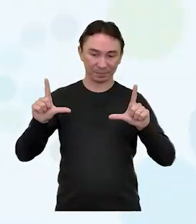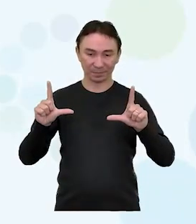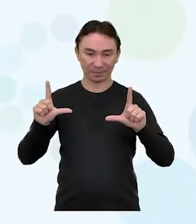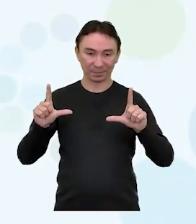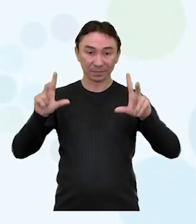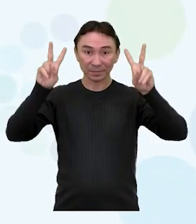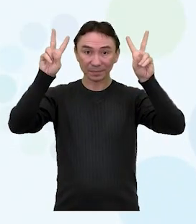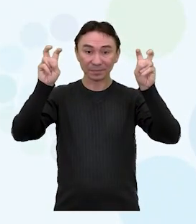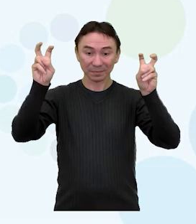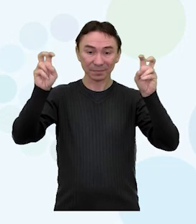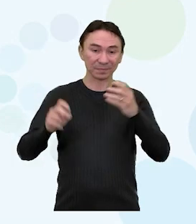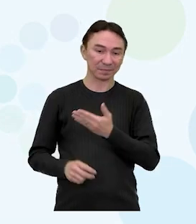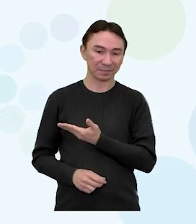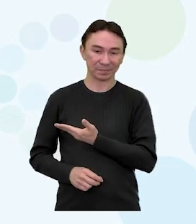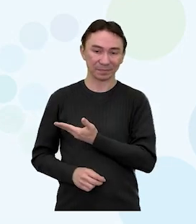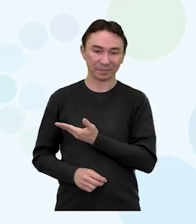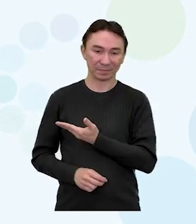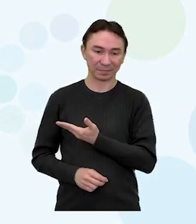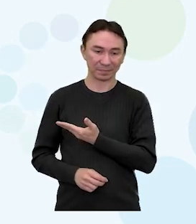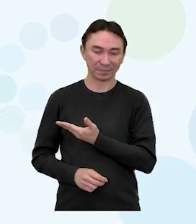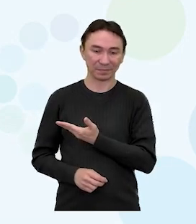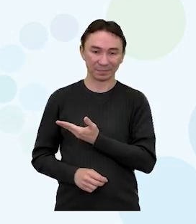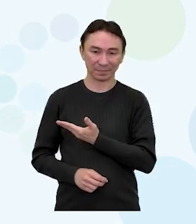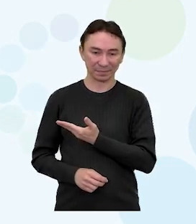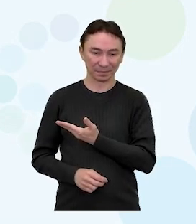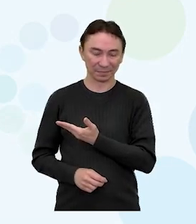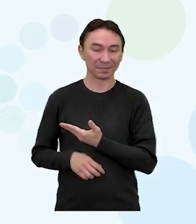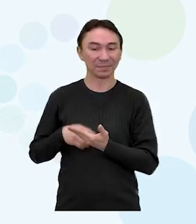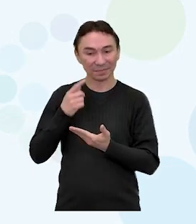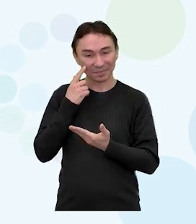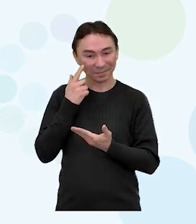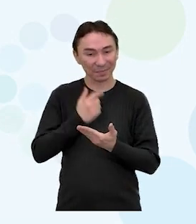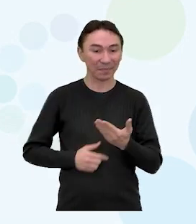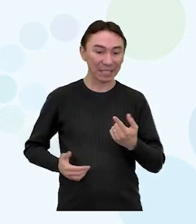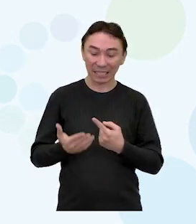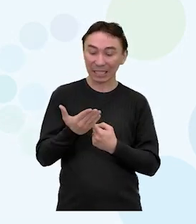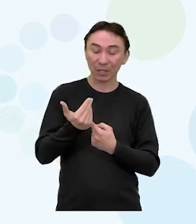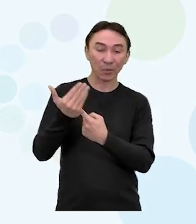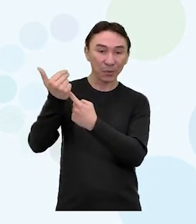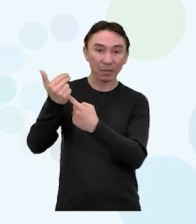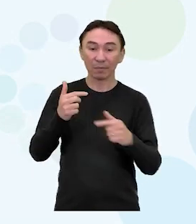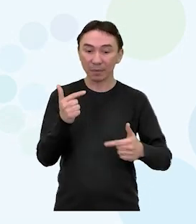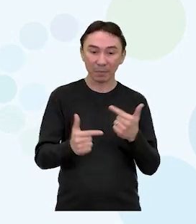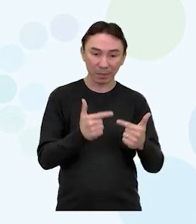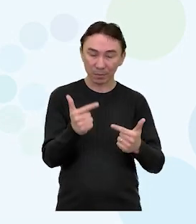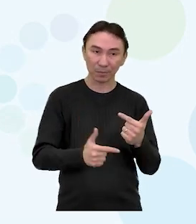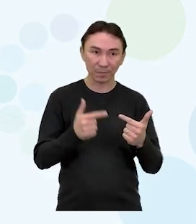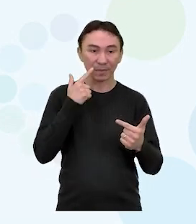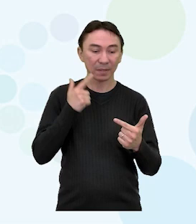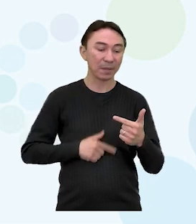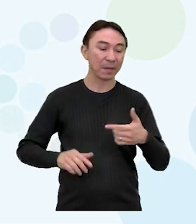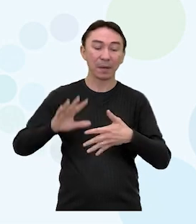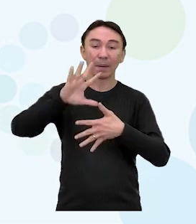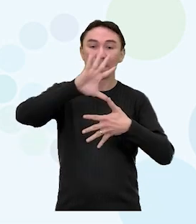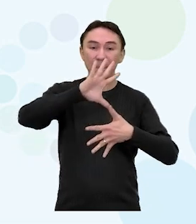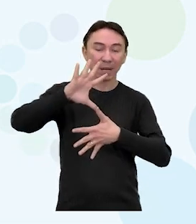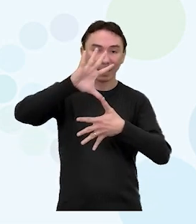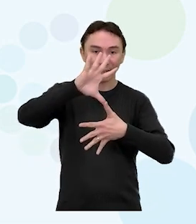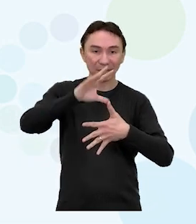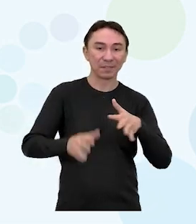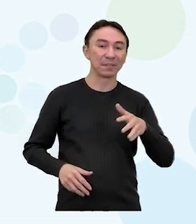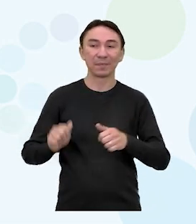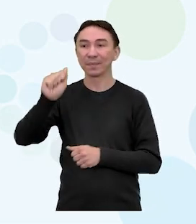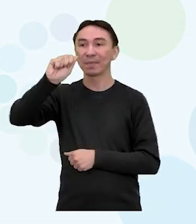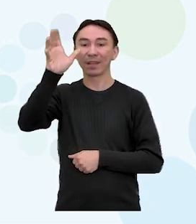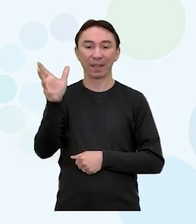o título da nossa aula, que é Tecnologia e Trabalho na América e na África, parte 1. E na sequência a gente vai